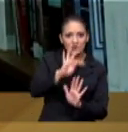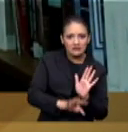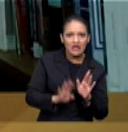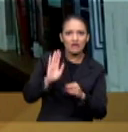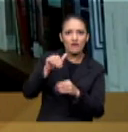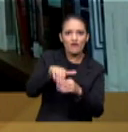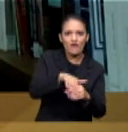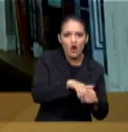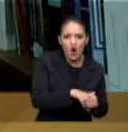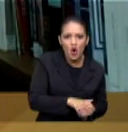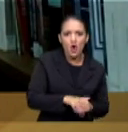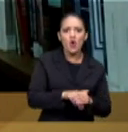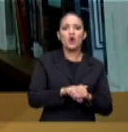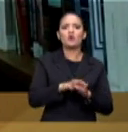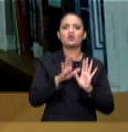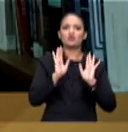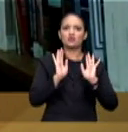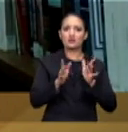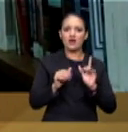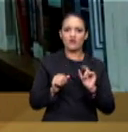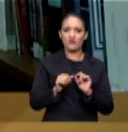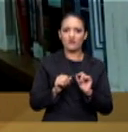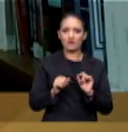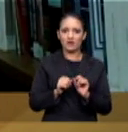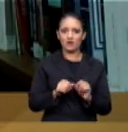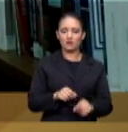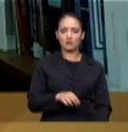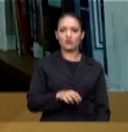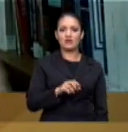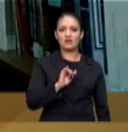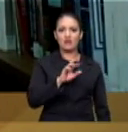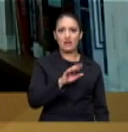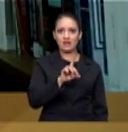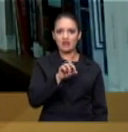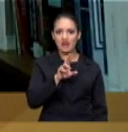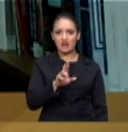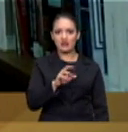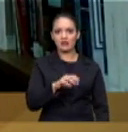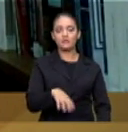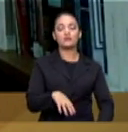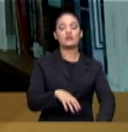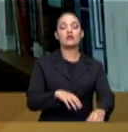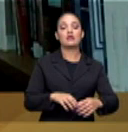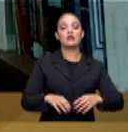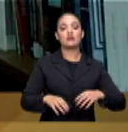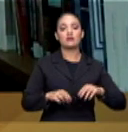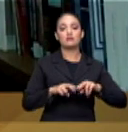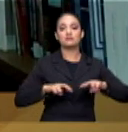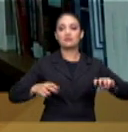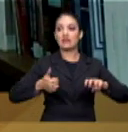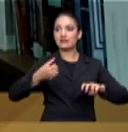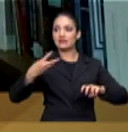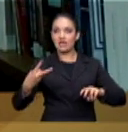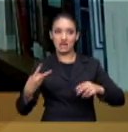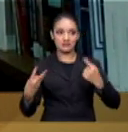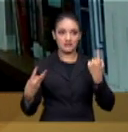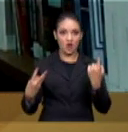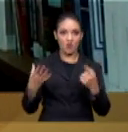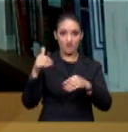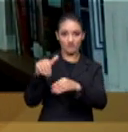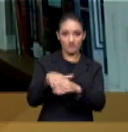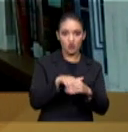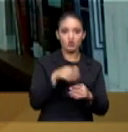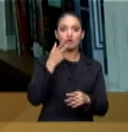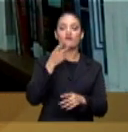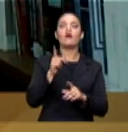os belíssimos votos proferidos no IRDR, que por 13 a 1 no Tribunal Regional Federal da 4ª Região afirmou o